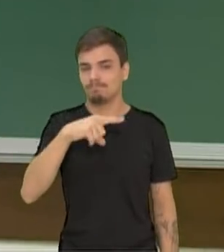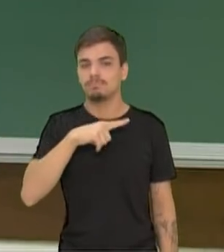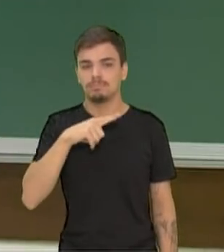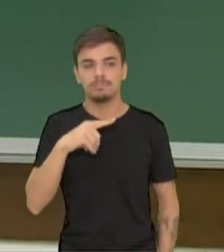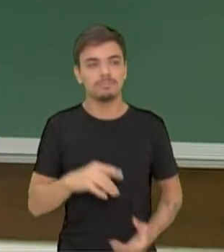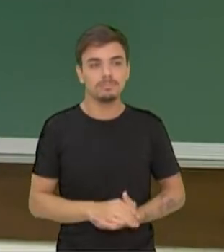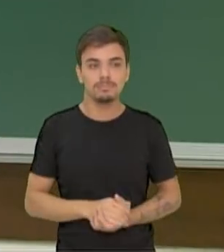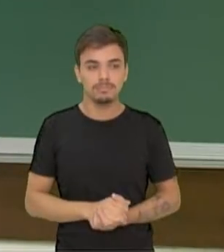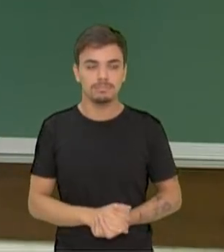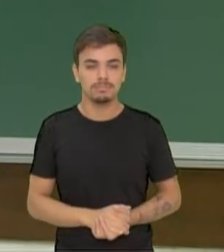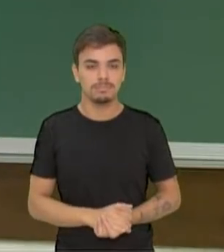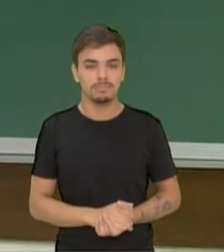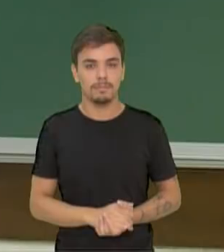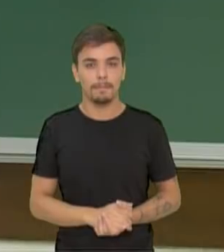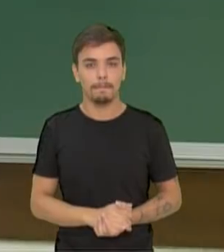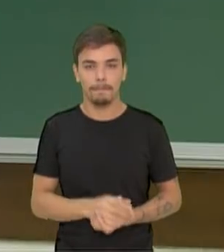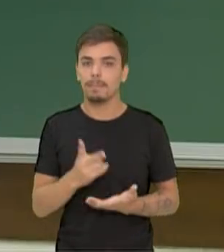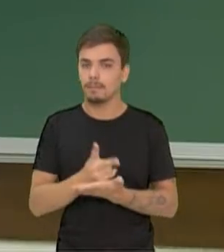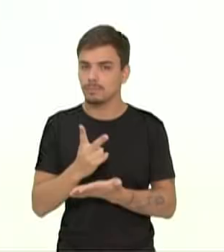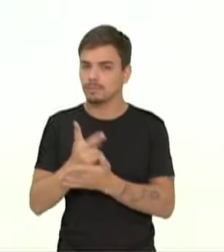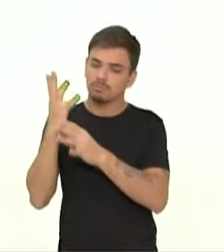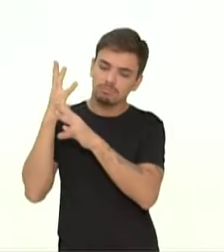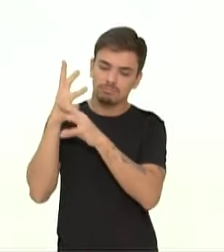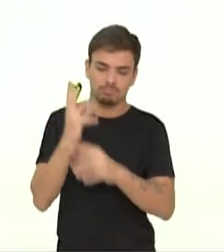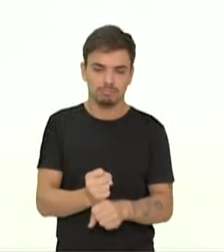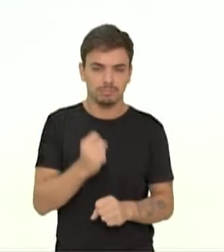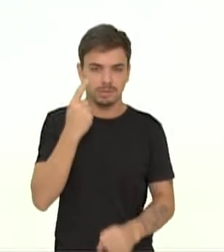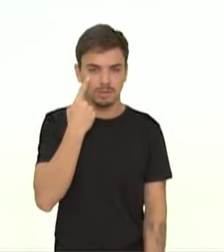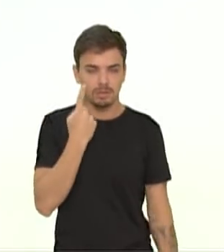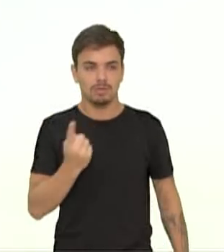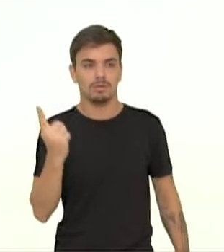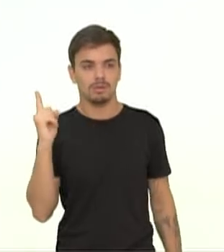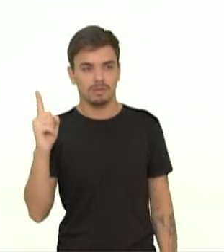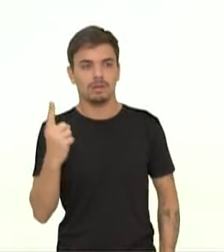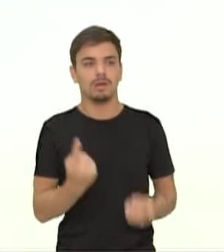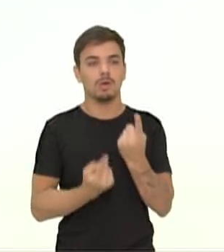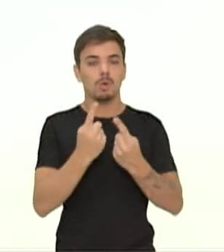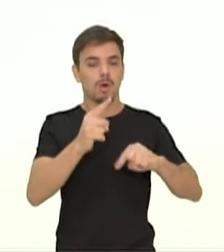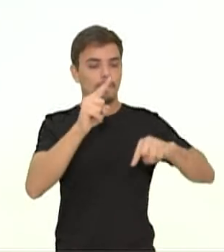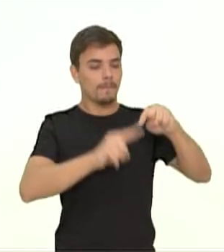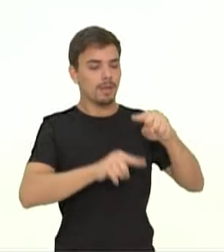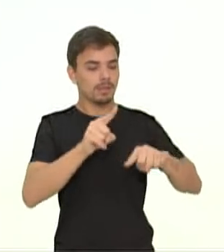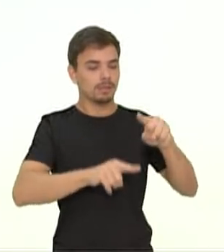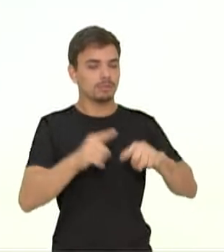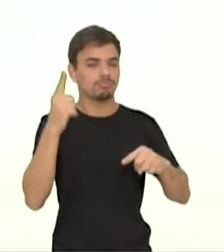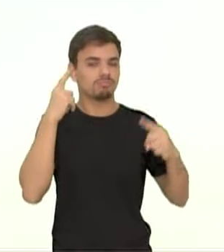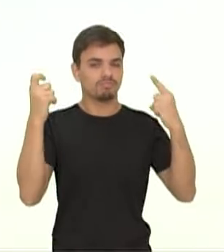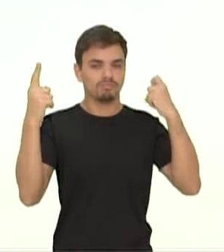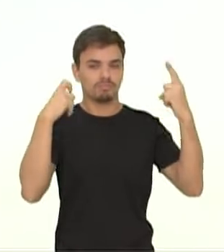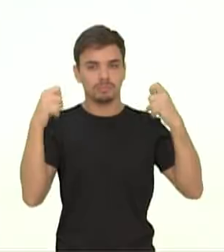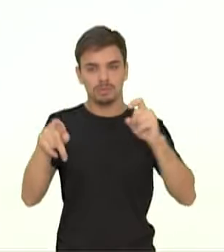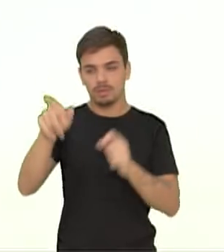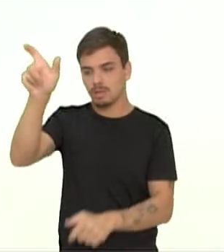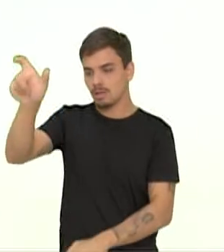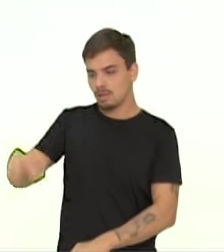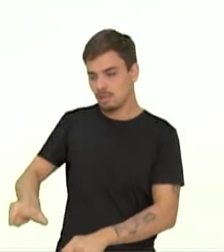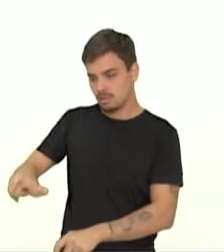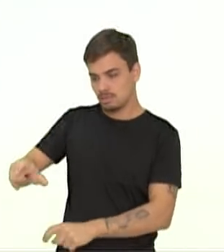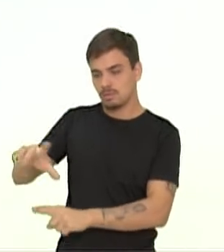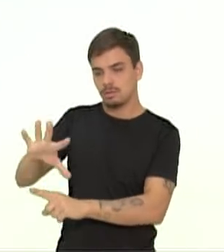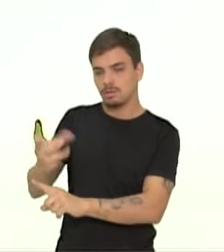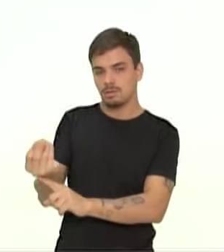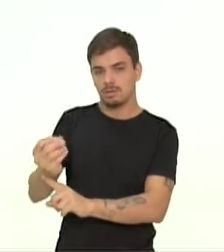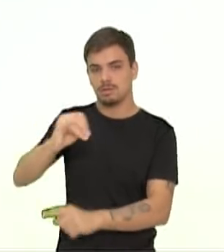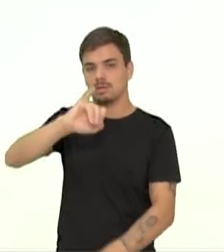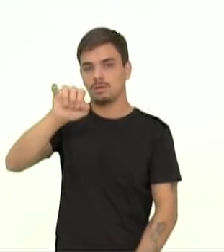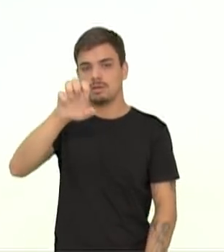lá, mas nunca é demais para a gente poder revisar. Qual equipamento sonoro o escultor Jean Shin utilizou